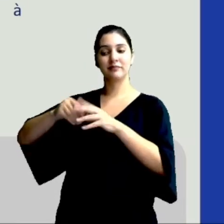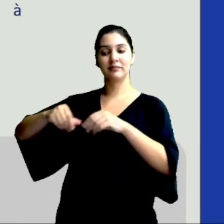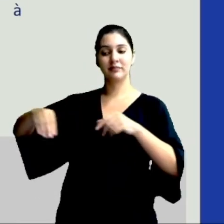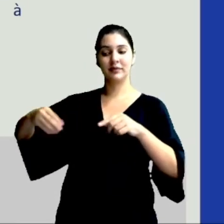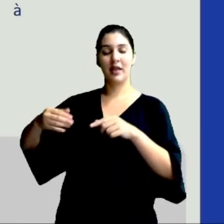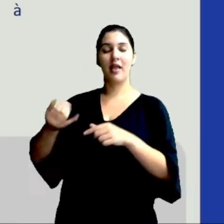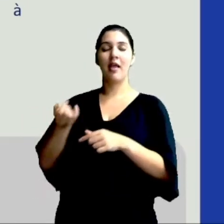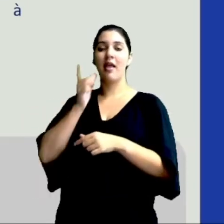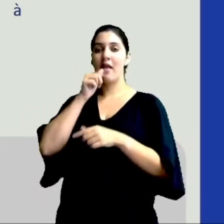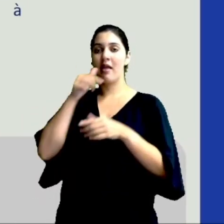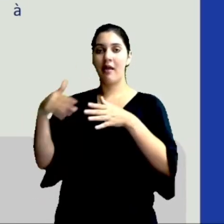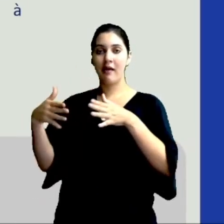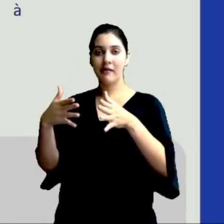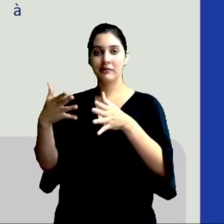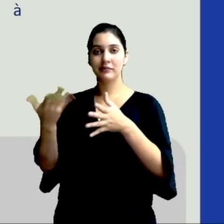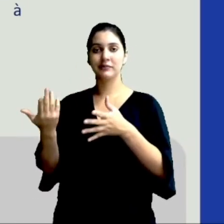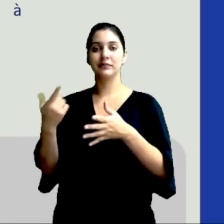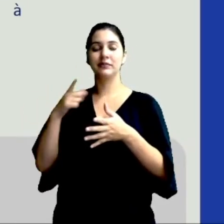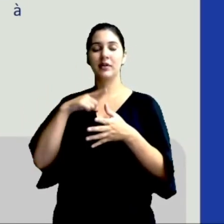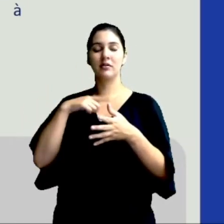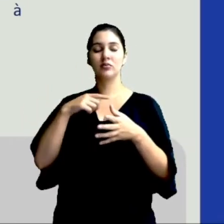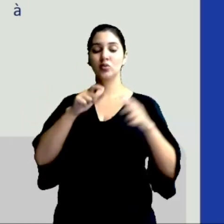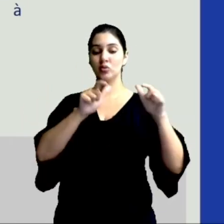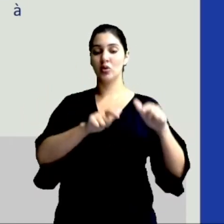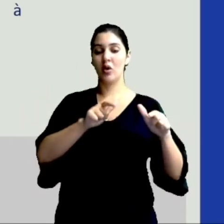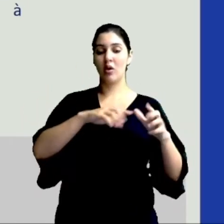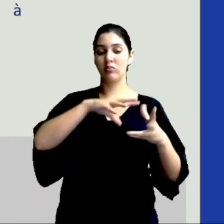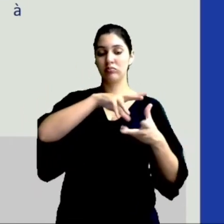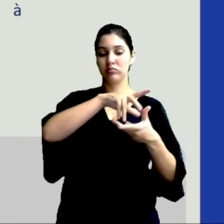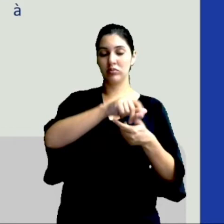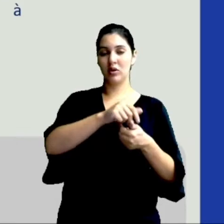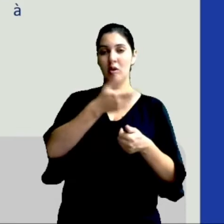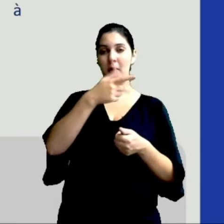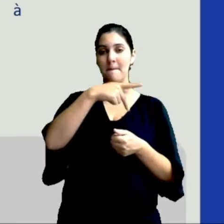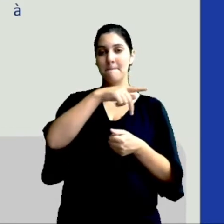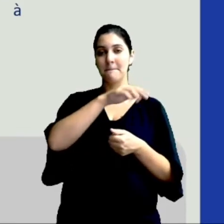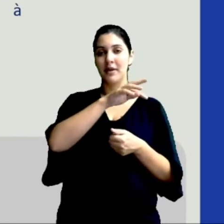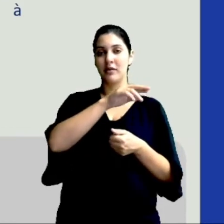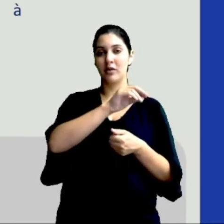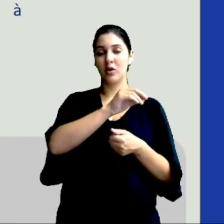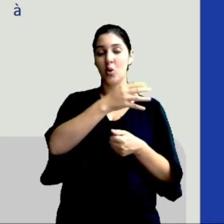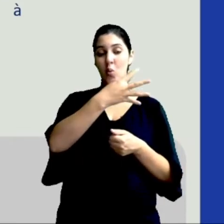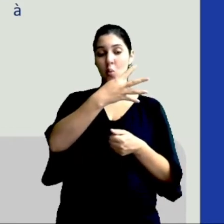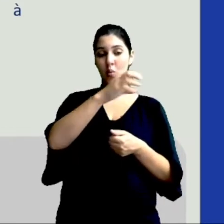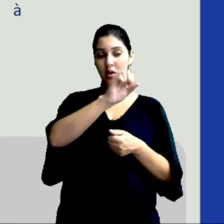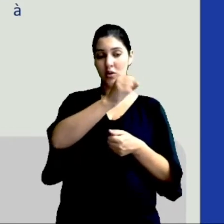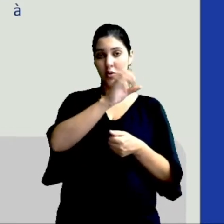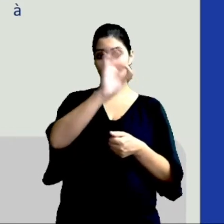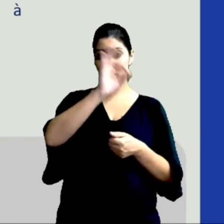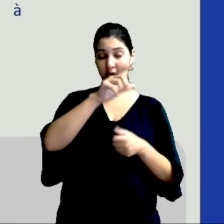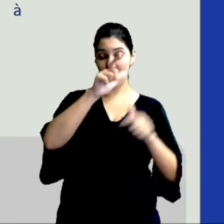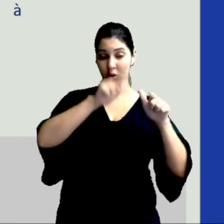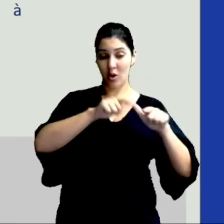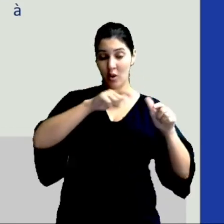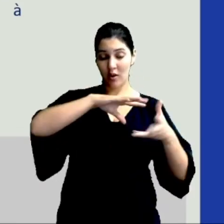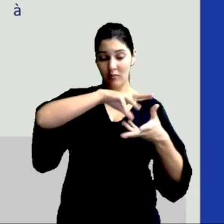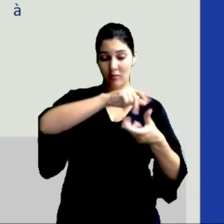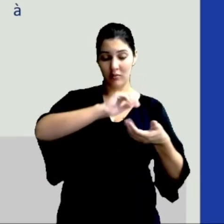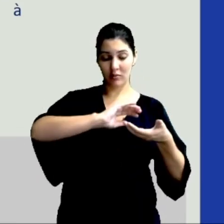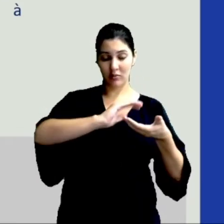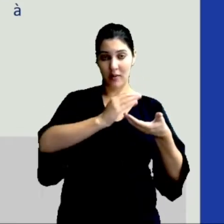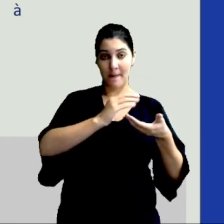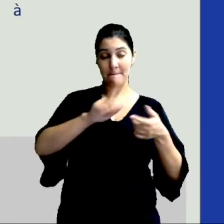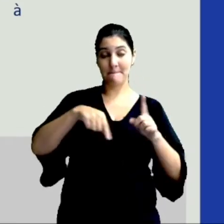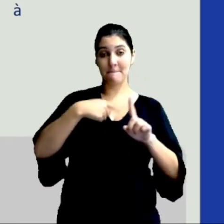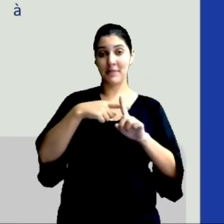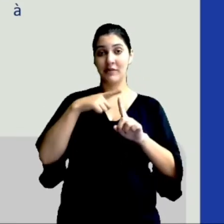Das reservas mundiais de petróleo conhecida, 48% se localizam no Oriente Médio. Entretanto, a